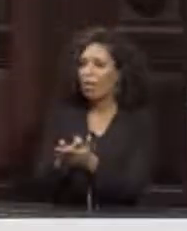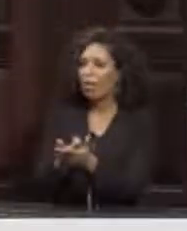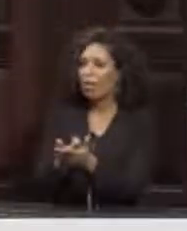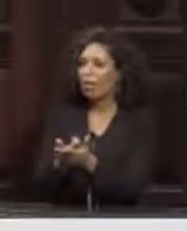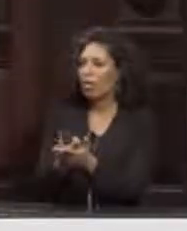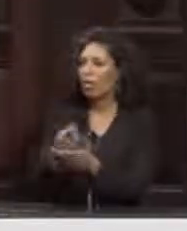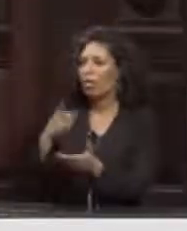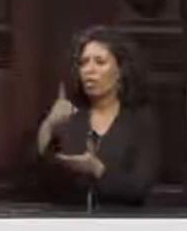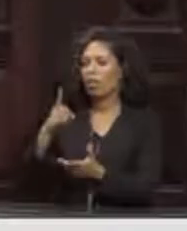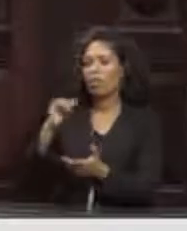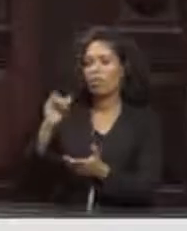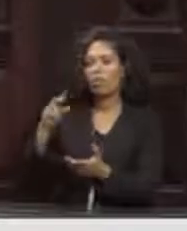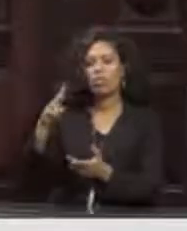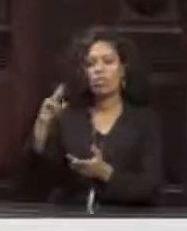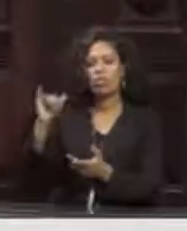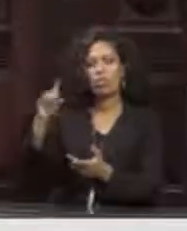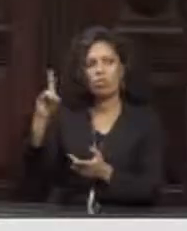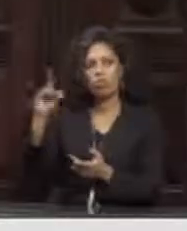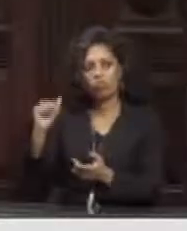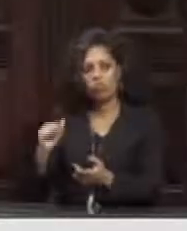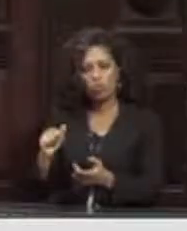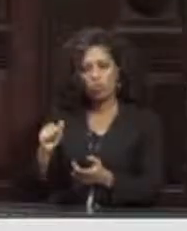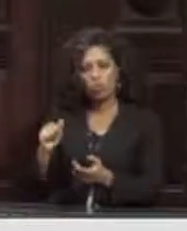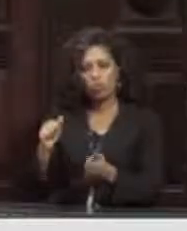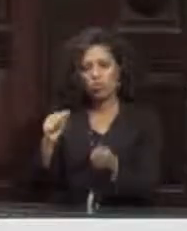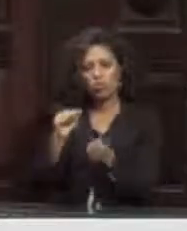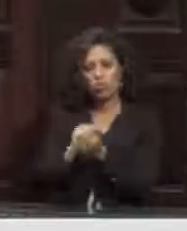tudo para o futuro governo.